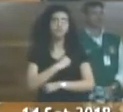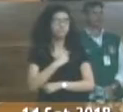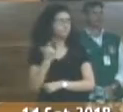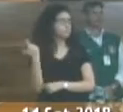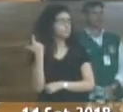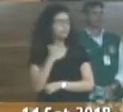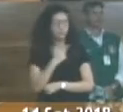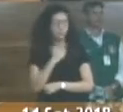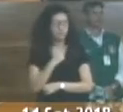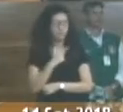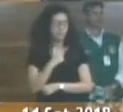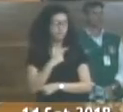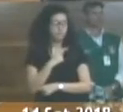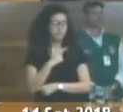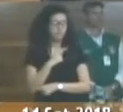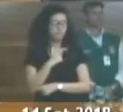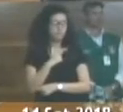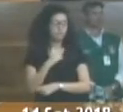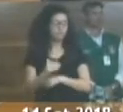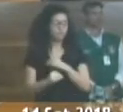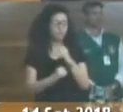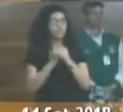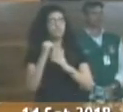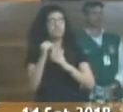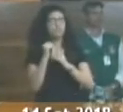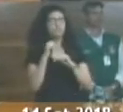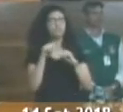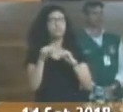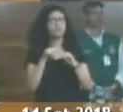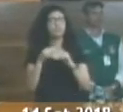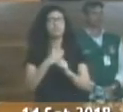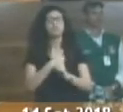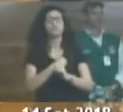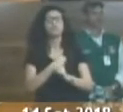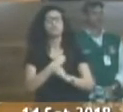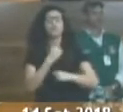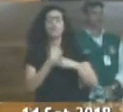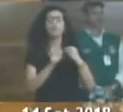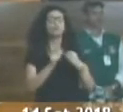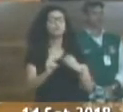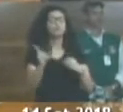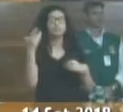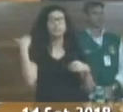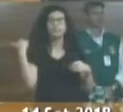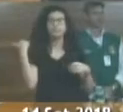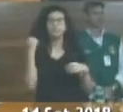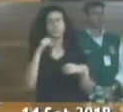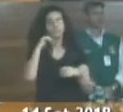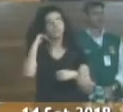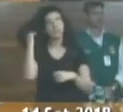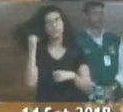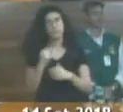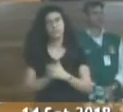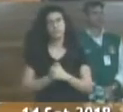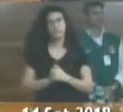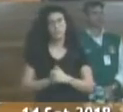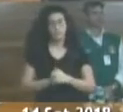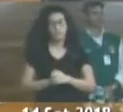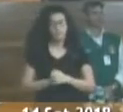conseguem desenvolver as suas dinâmicas próprias de vida, né, que é a partir da sua